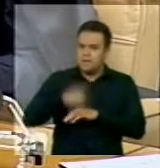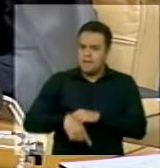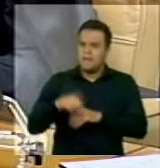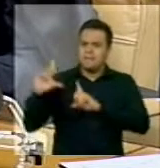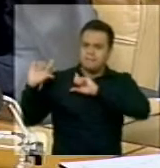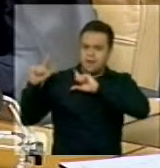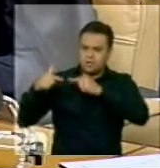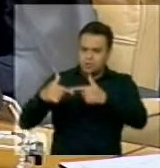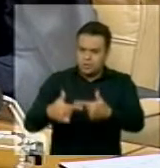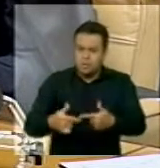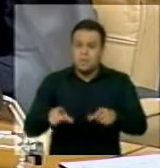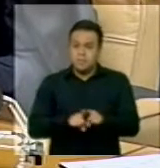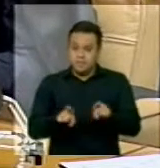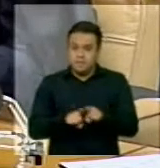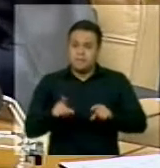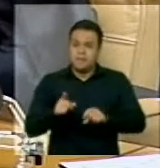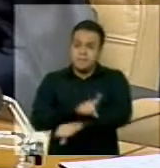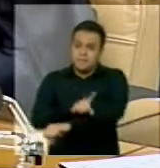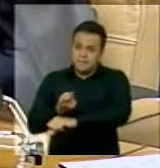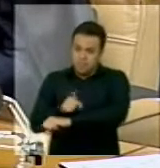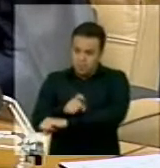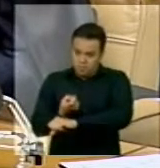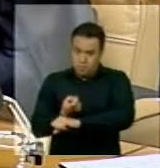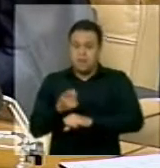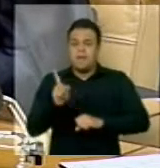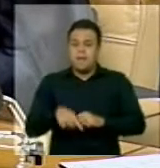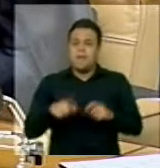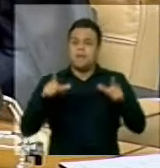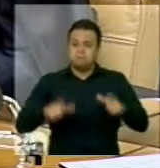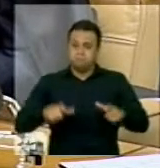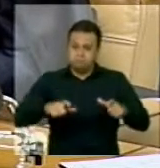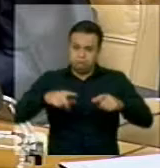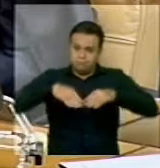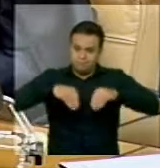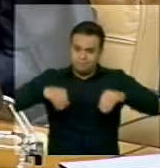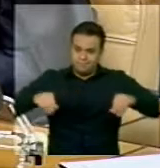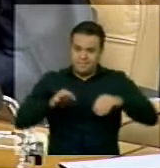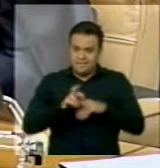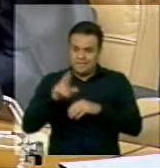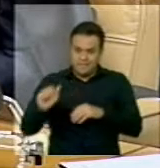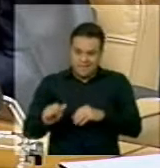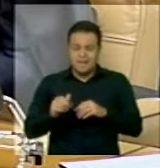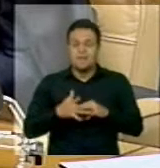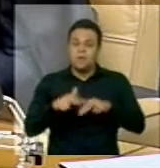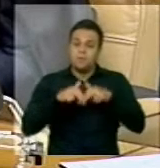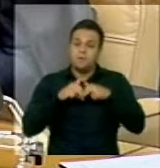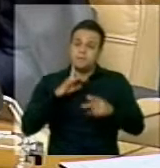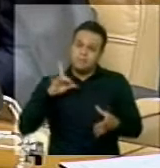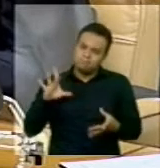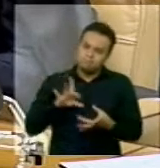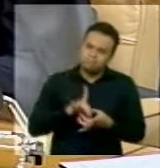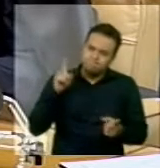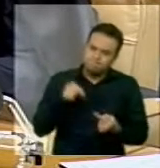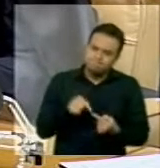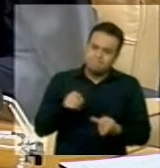tradicionais e de sua espécie quilombola é mesmo a terra, sua especial e tradicional ligação com a terra, com